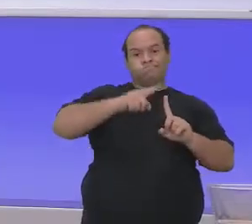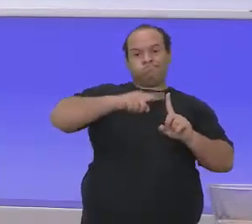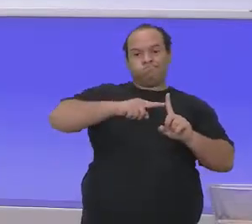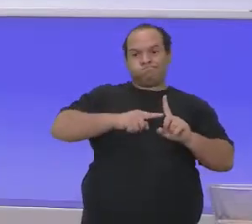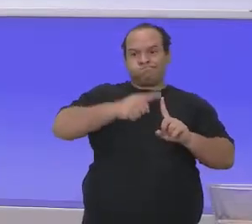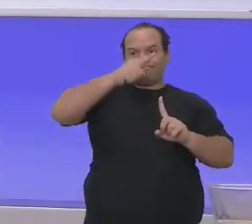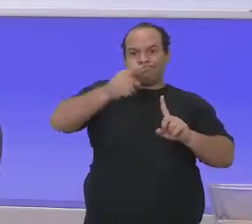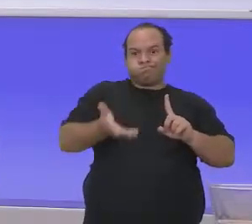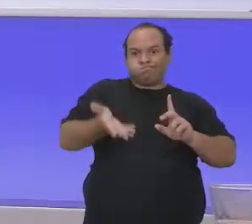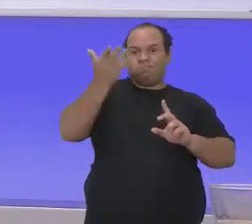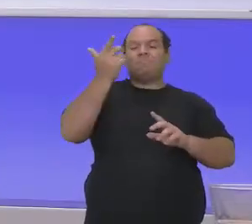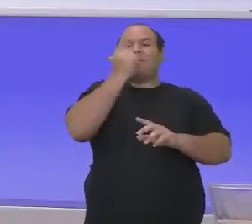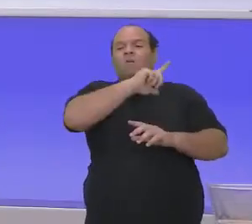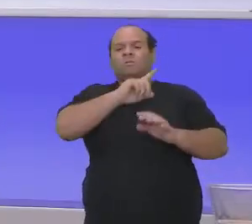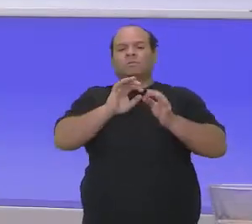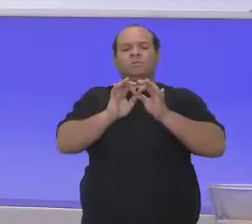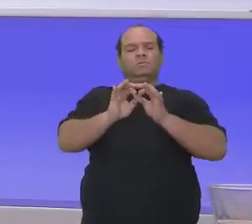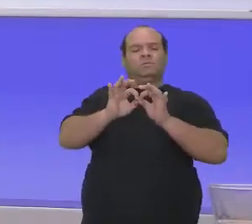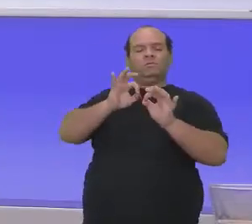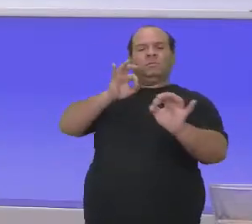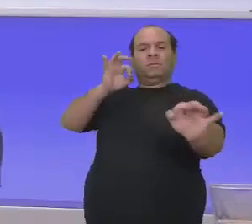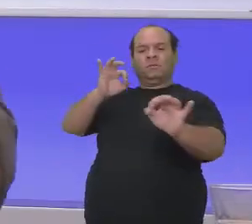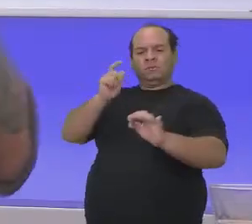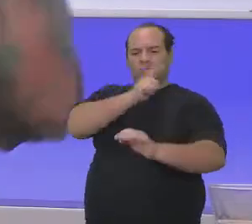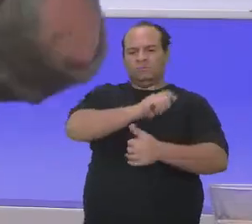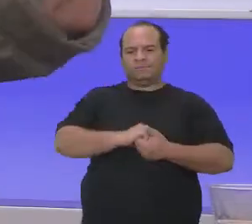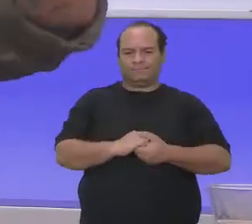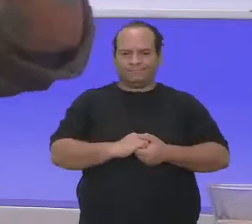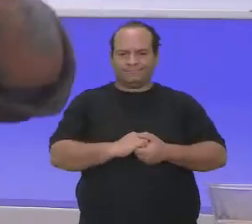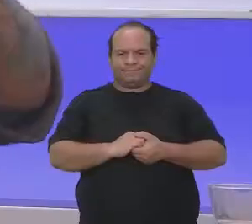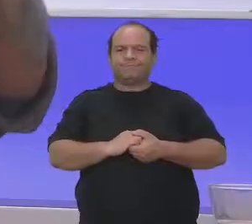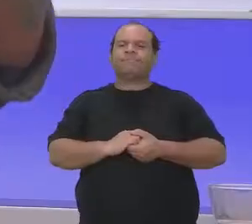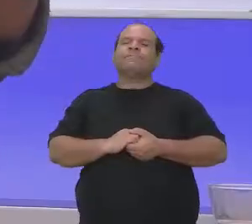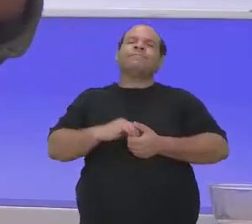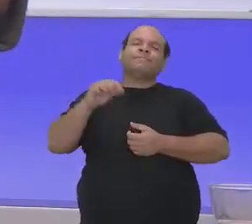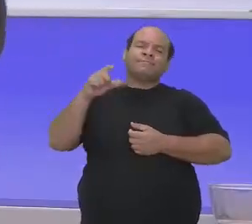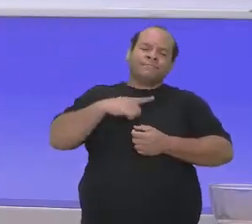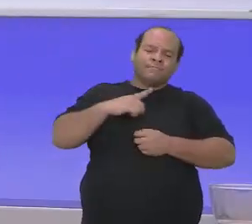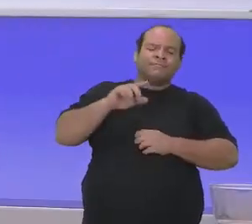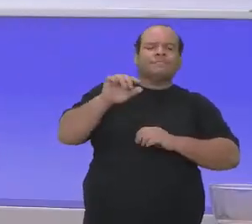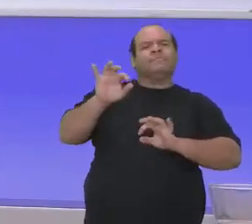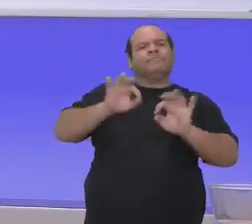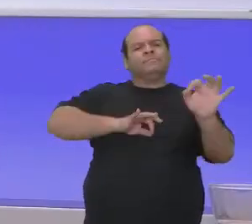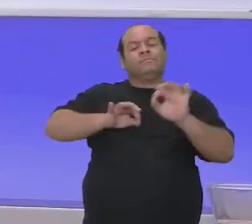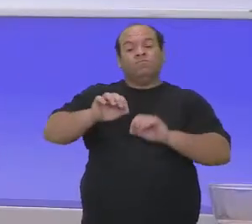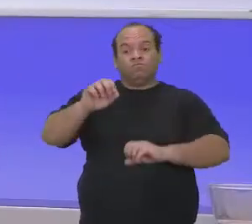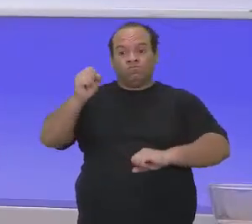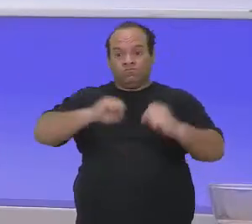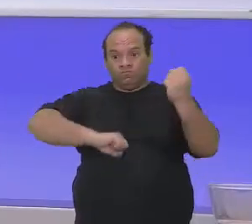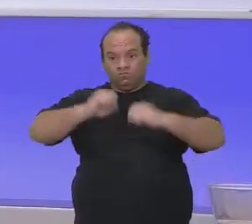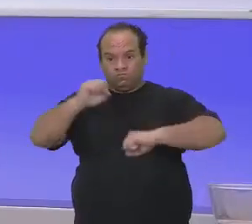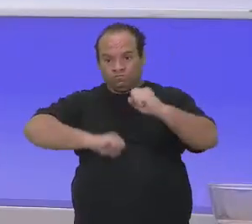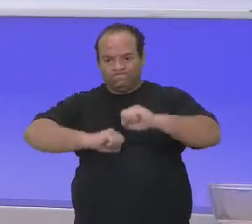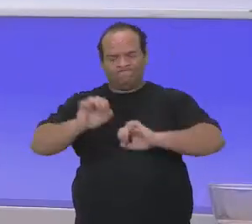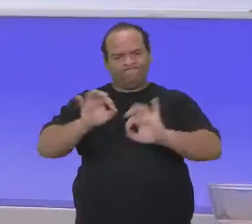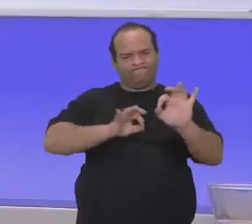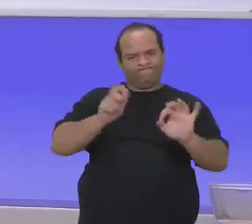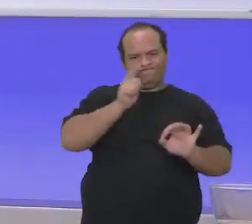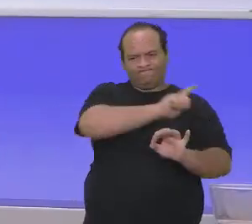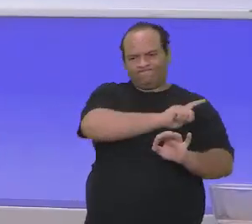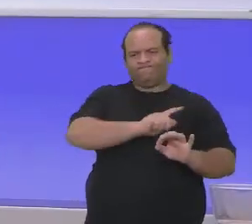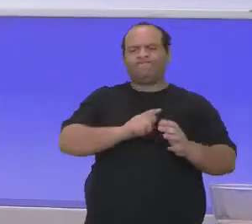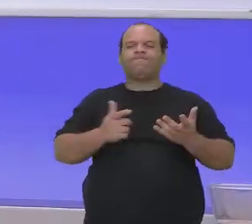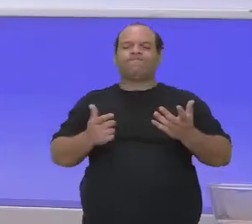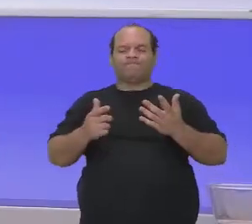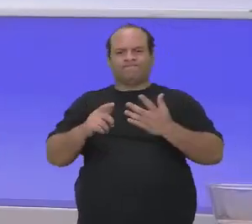poder percorrer longas distâncias. Então, a gente converte pela fábrica e na transmissão